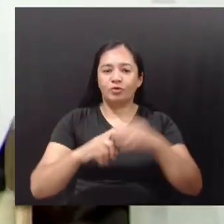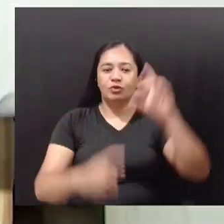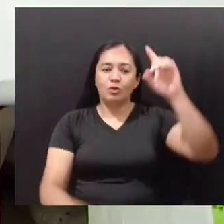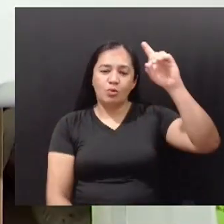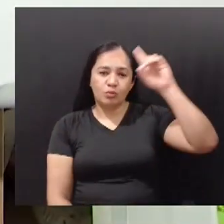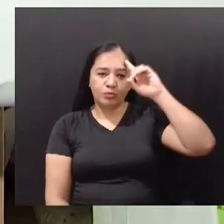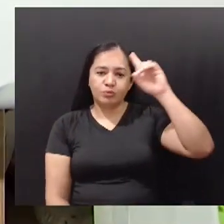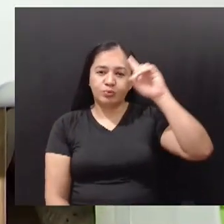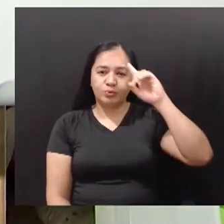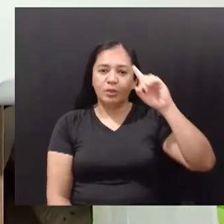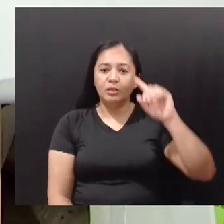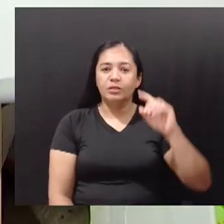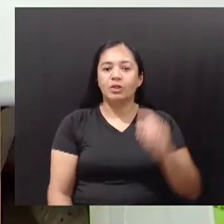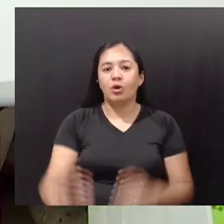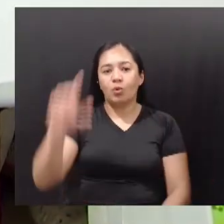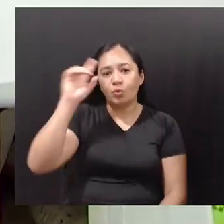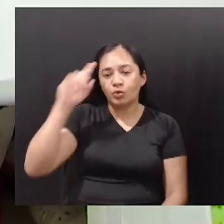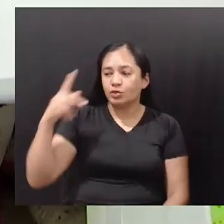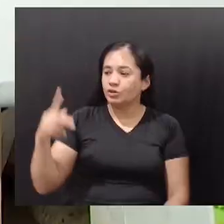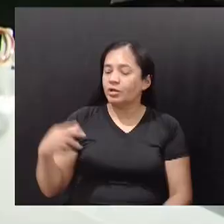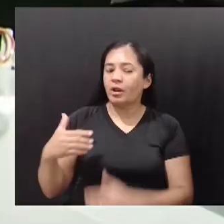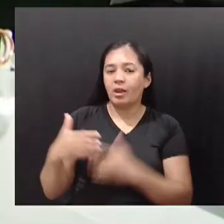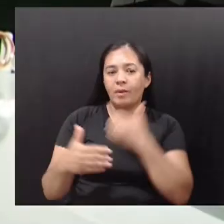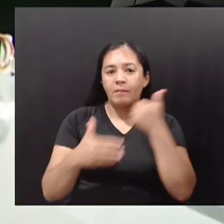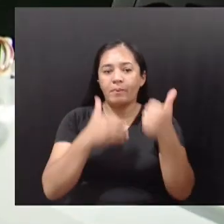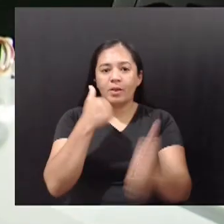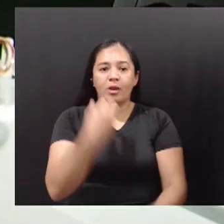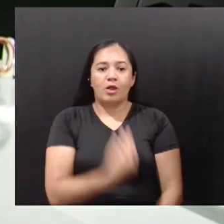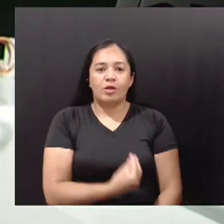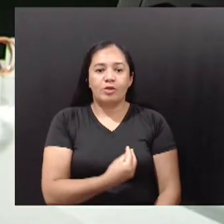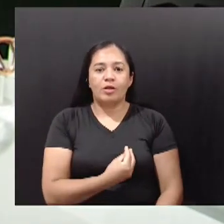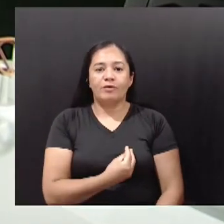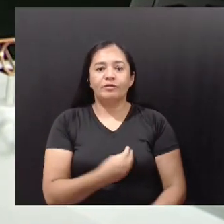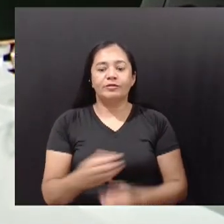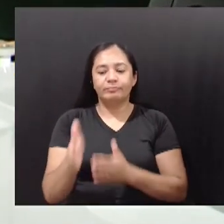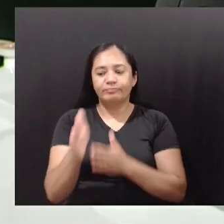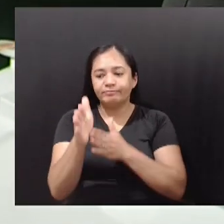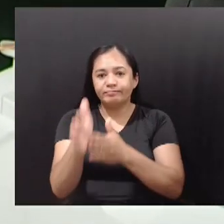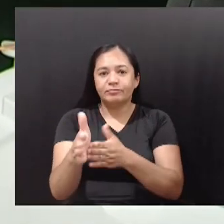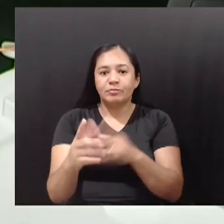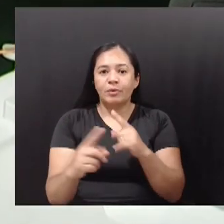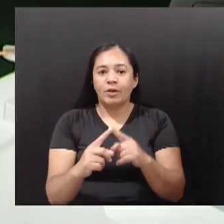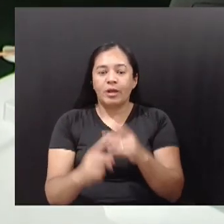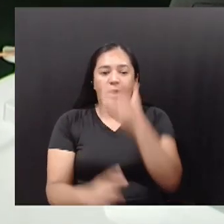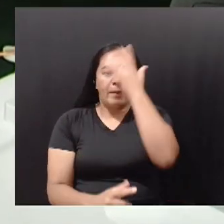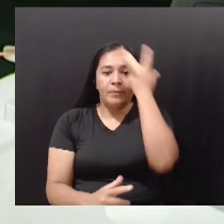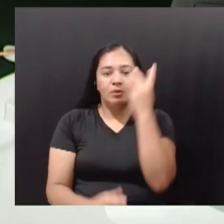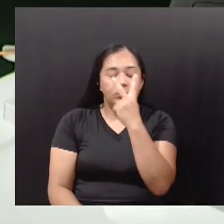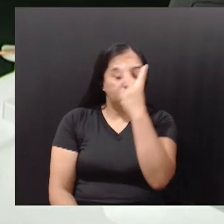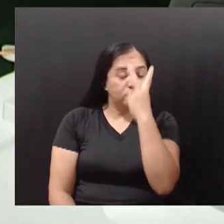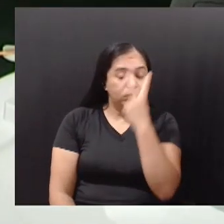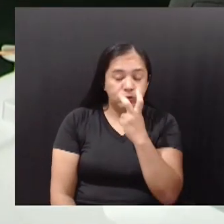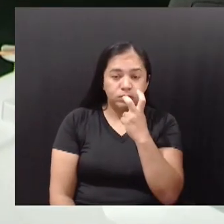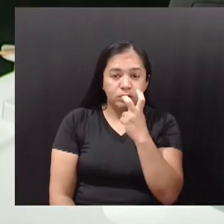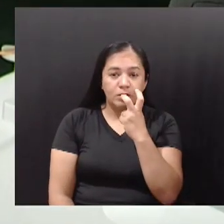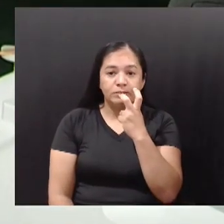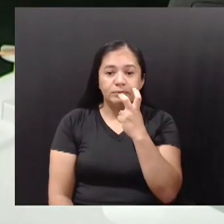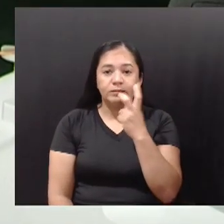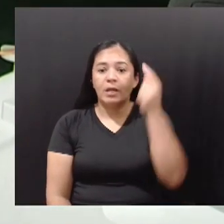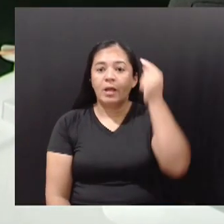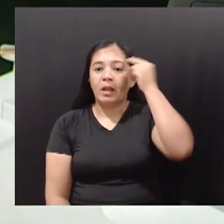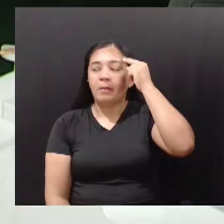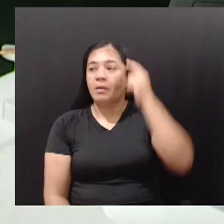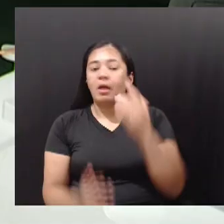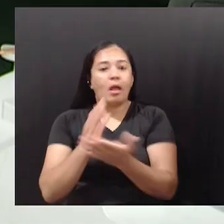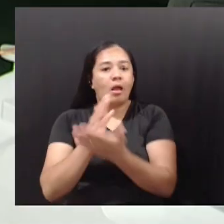a sua rotina melhore e que a sua vida não perca o rumo. Porque quando a pessoa acaba perdendo a visão, ela acha que acabou a